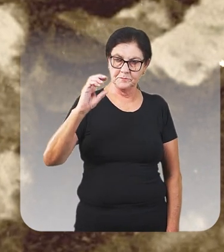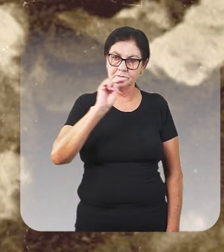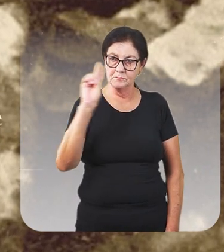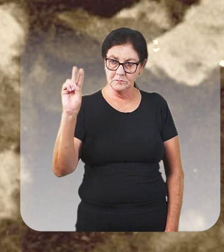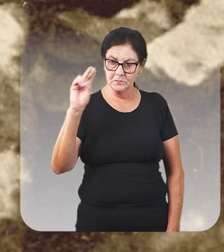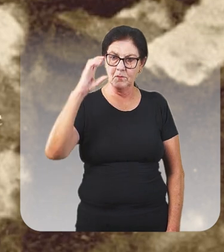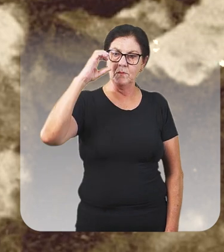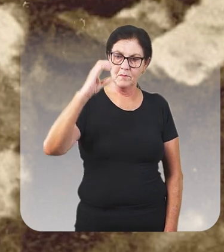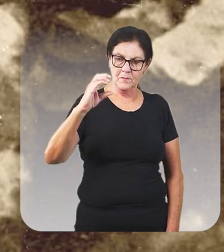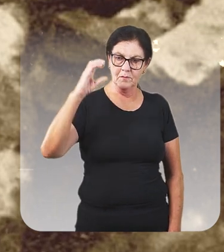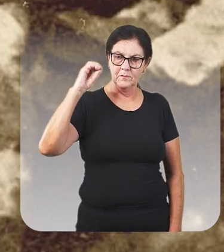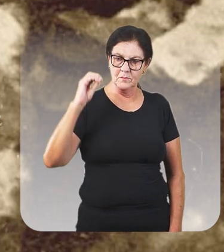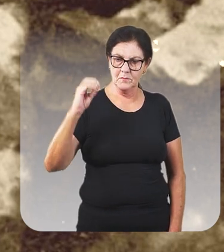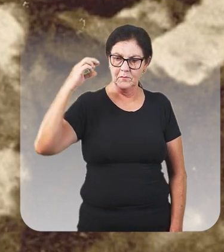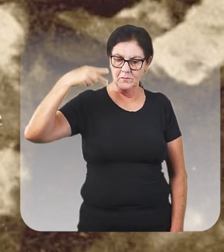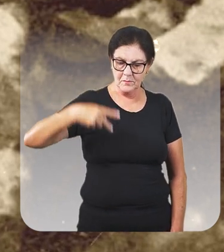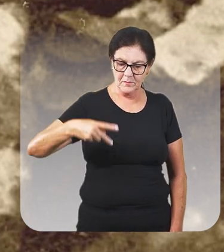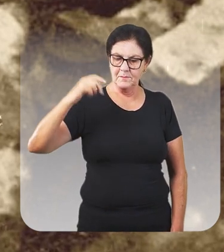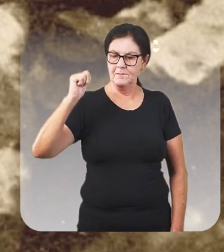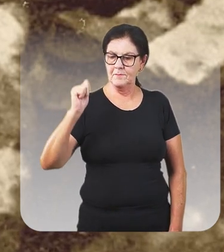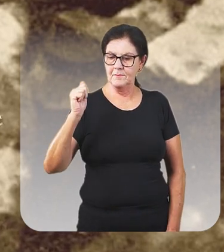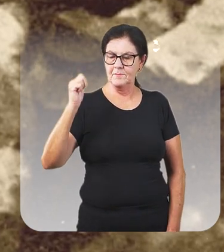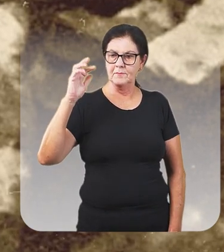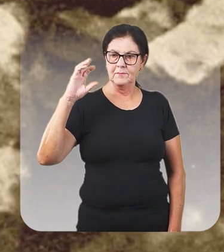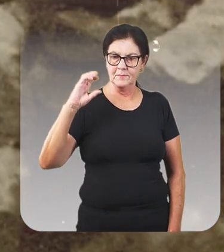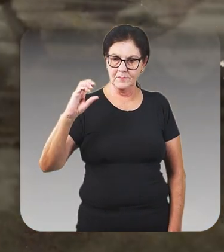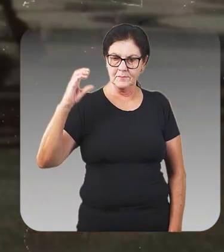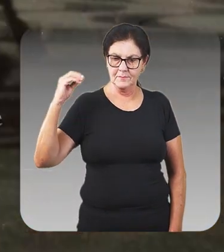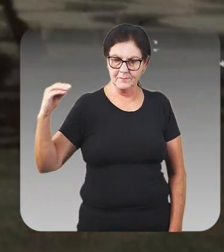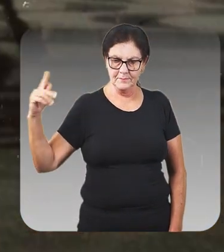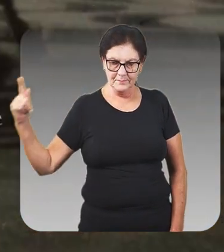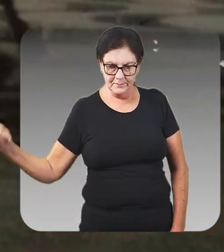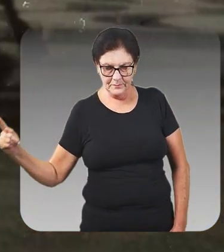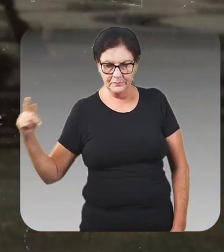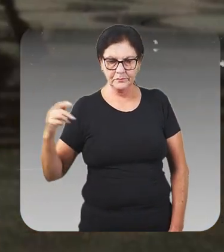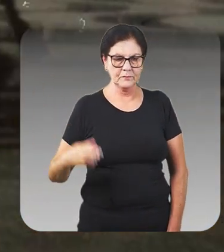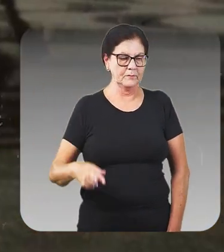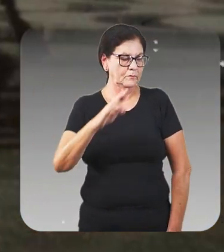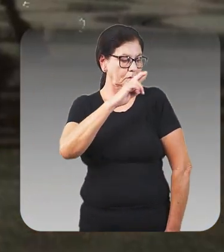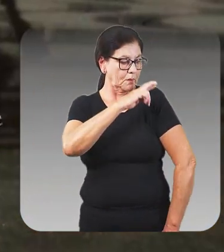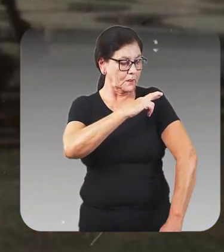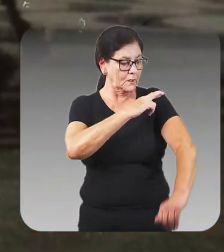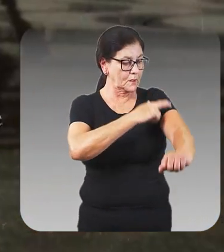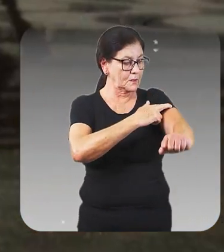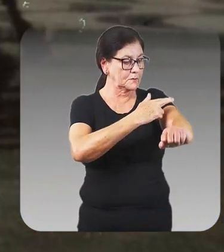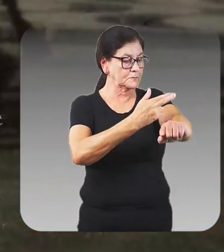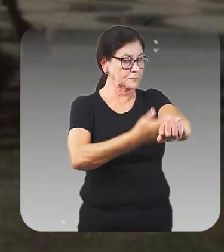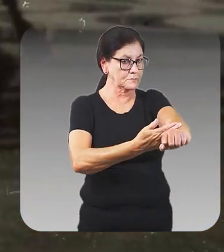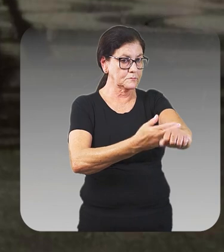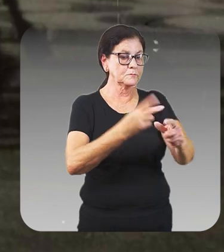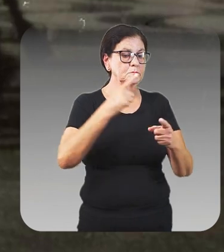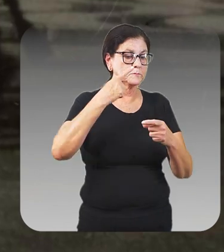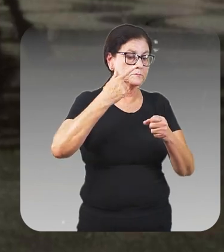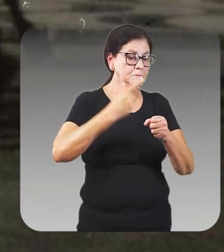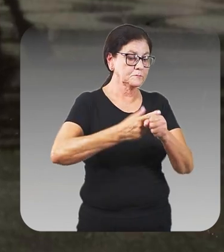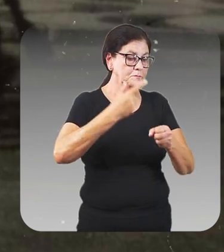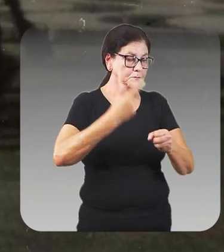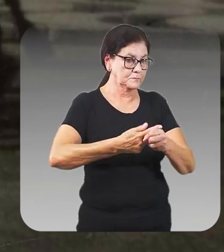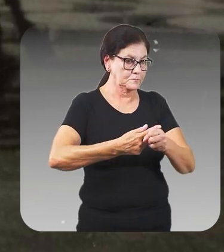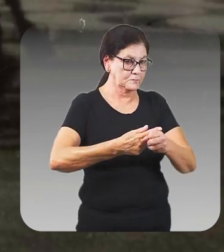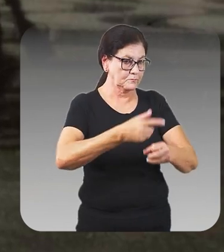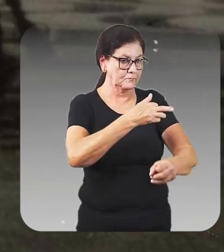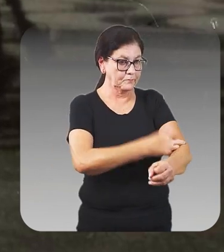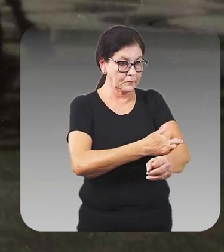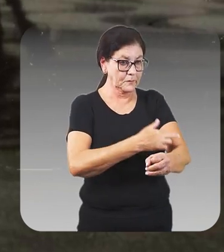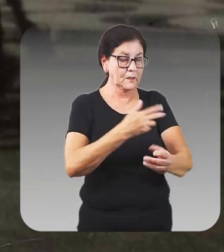se espalhar para outras guarnições do exército pelo país. No entanto, o plano não saiu como esperado. A revolta começou